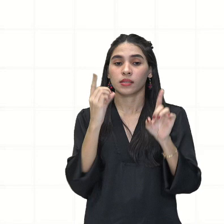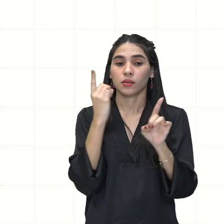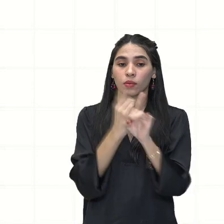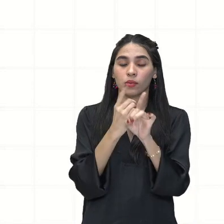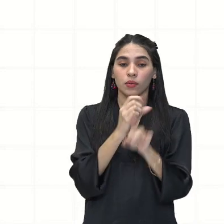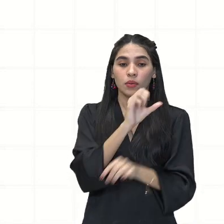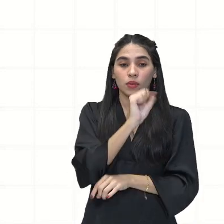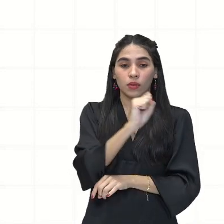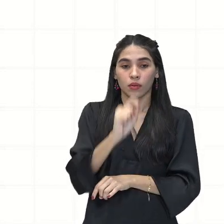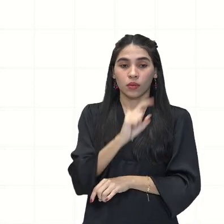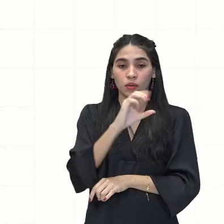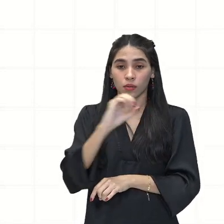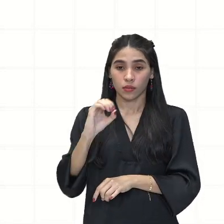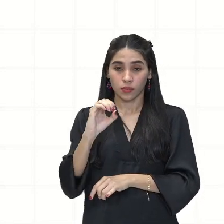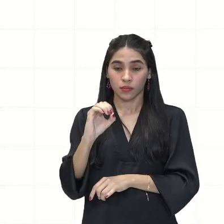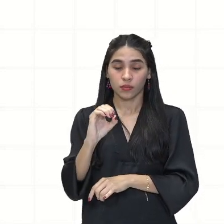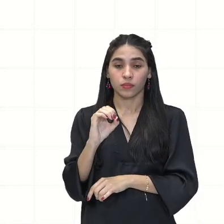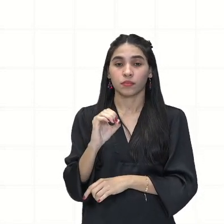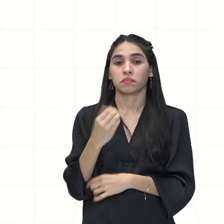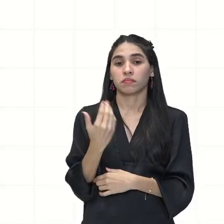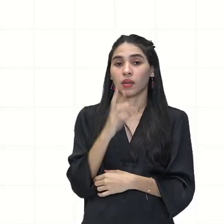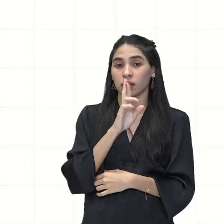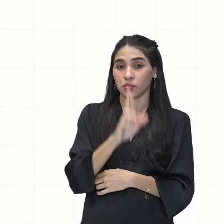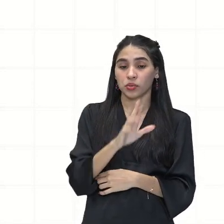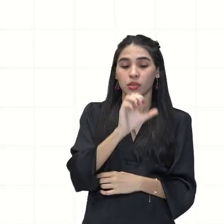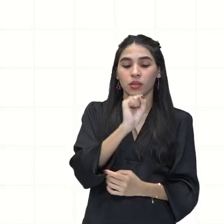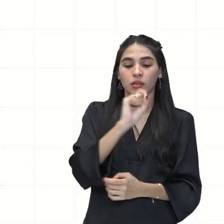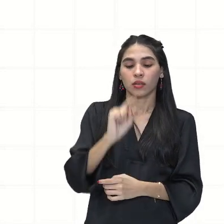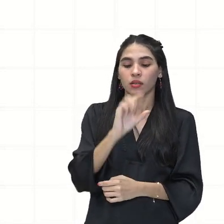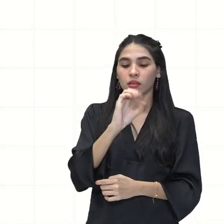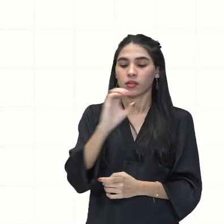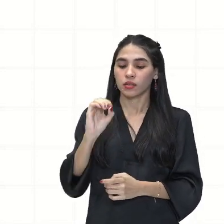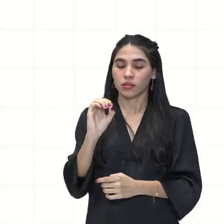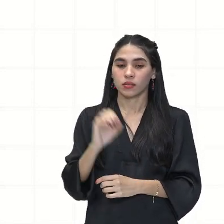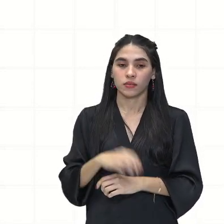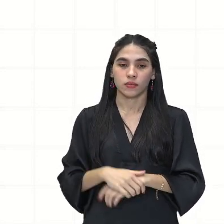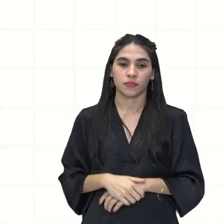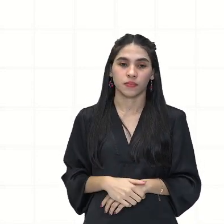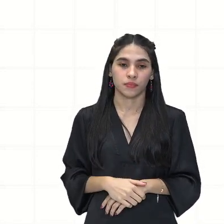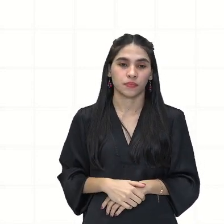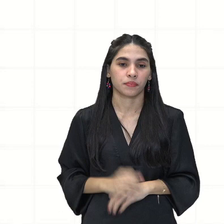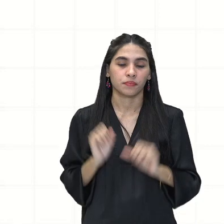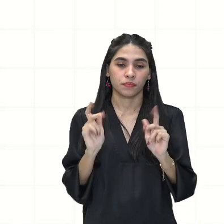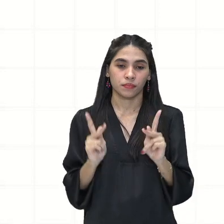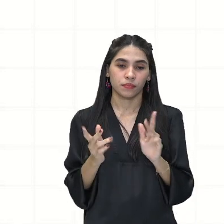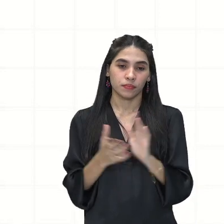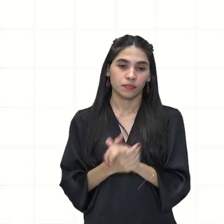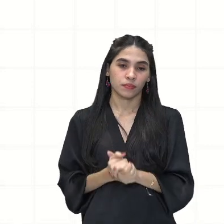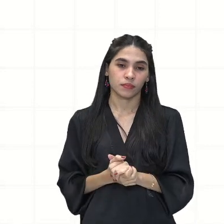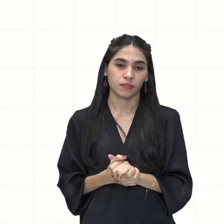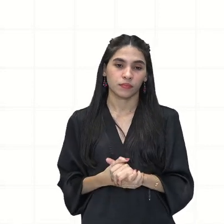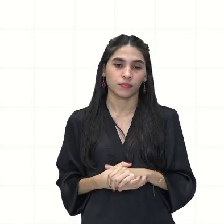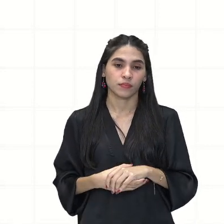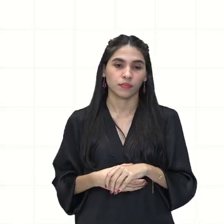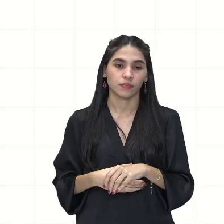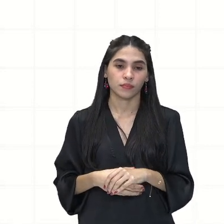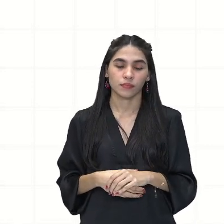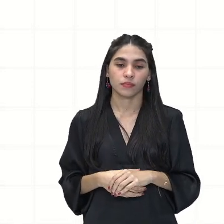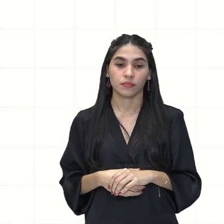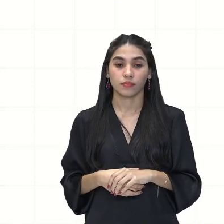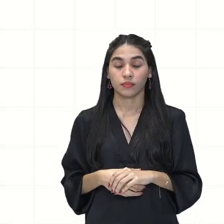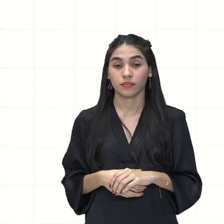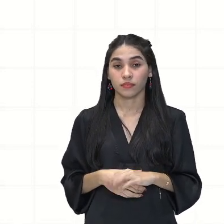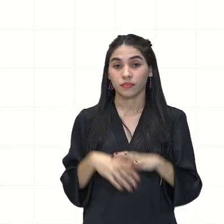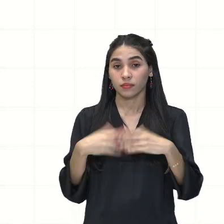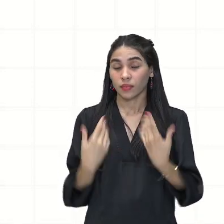do sétimo ano? Deu 8. Beleza. Olha só. Muito bem, ó. Então, aí já